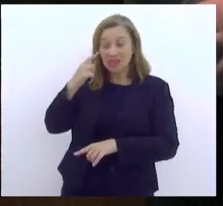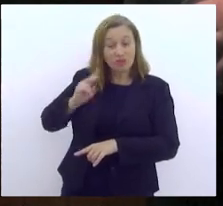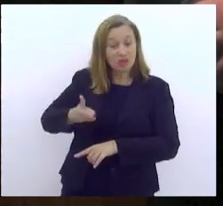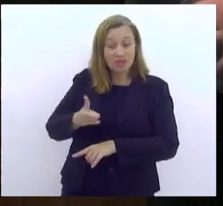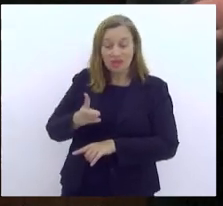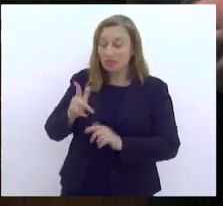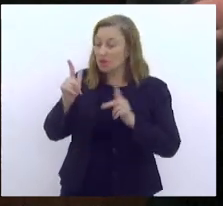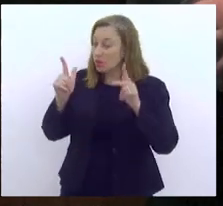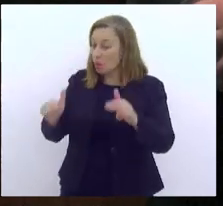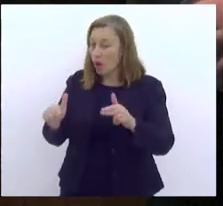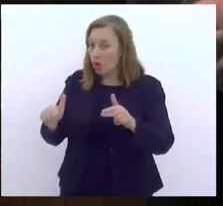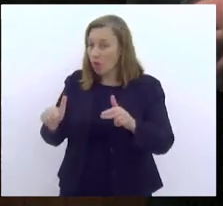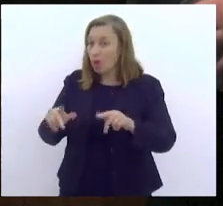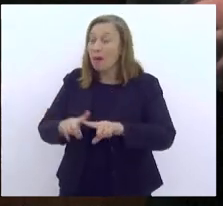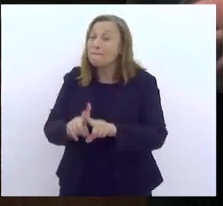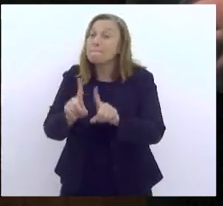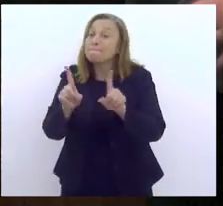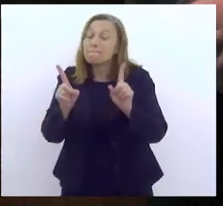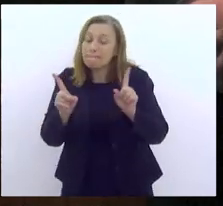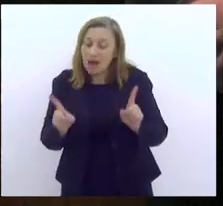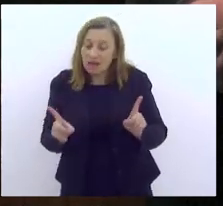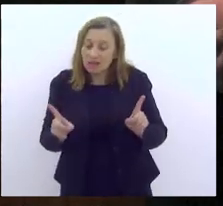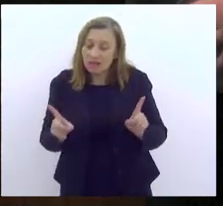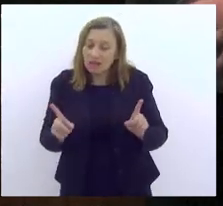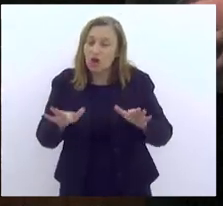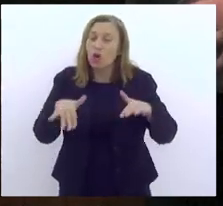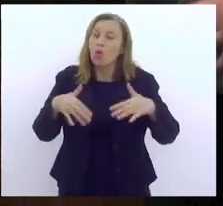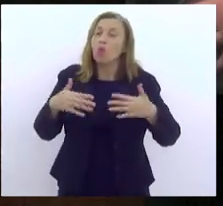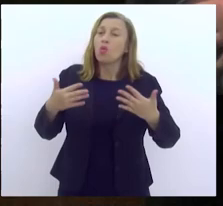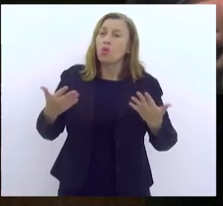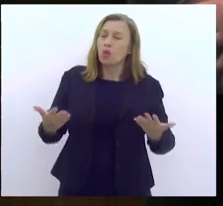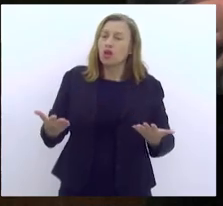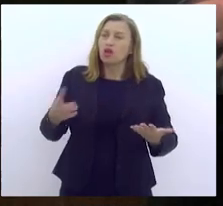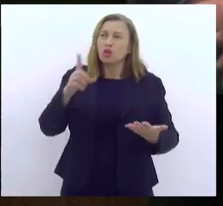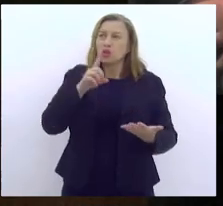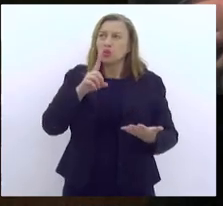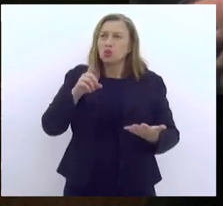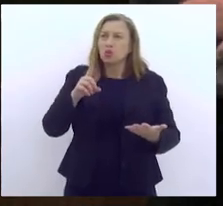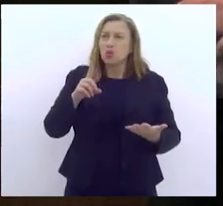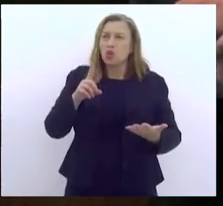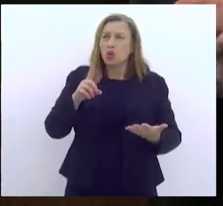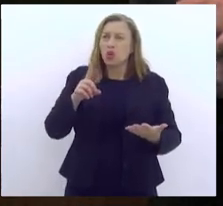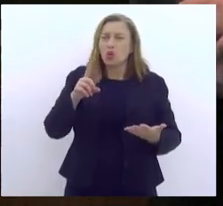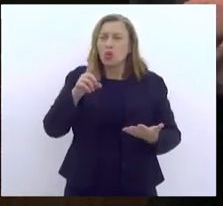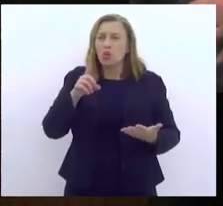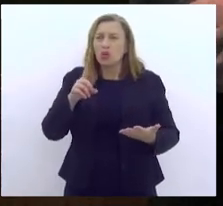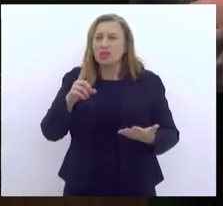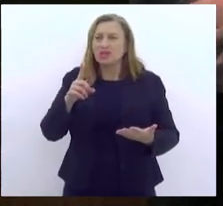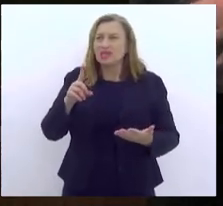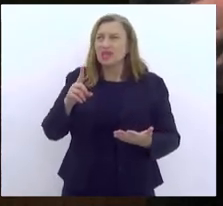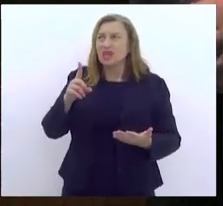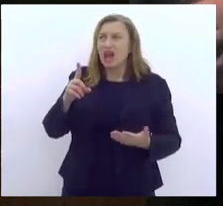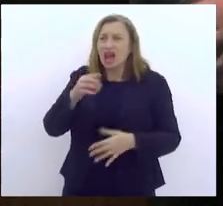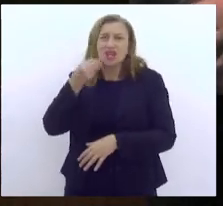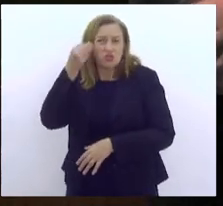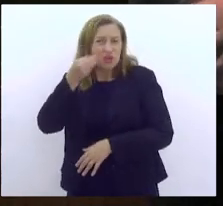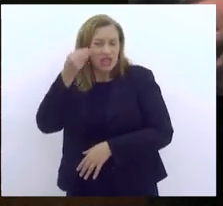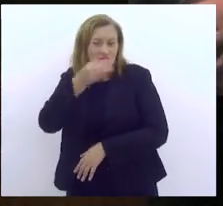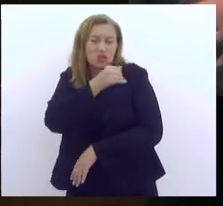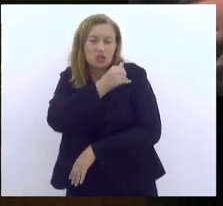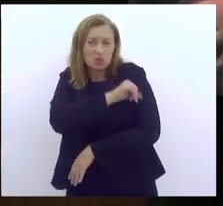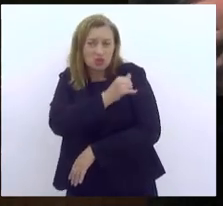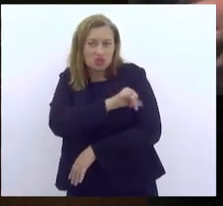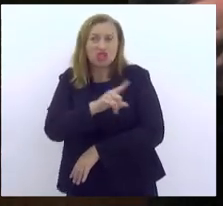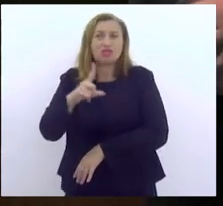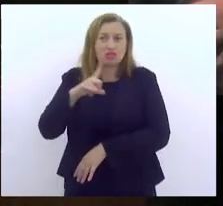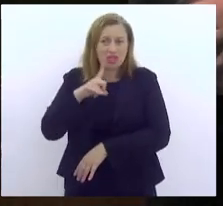tive, mas quando, no dia, horas seguinte, o Rio de Janeiro ter vivido o que viveu,